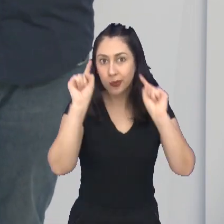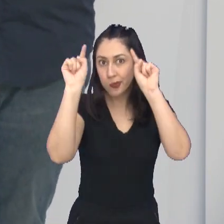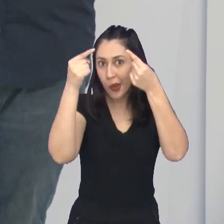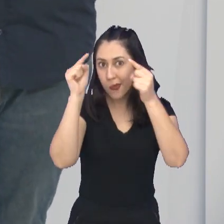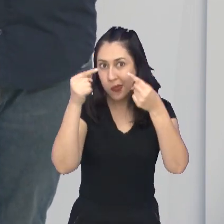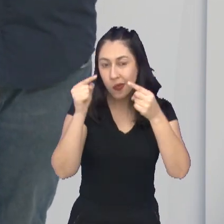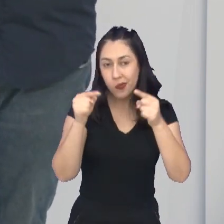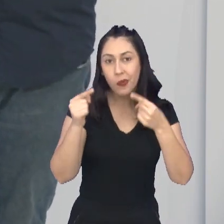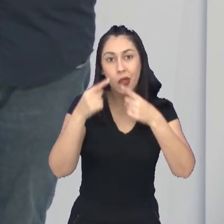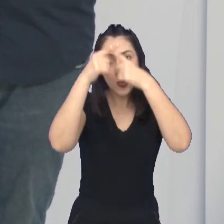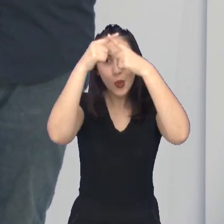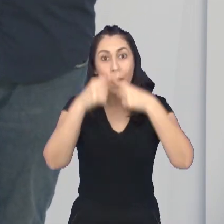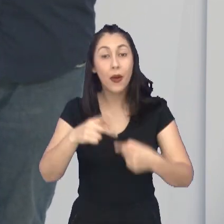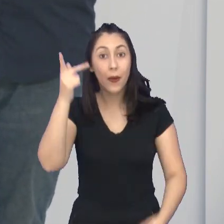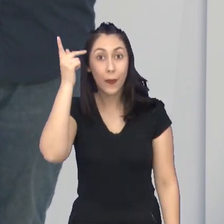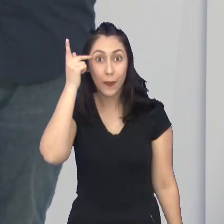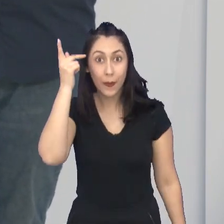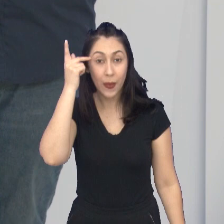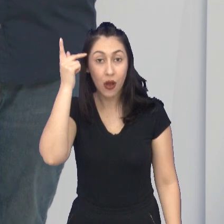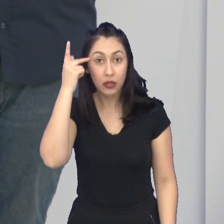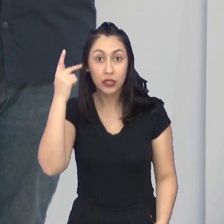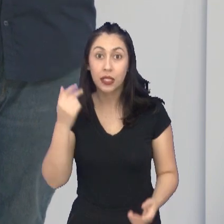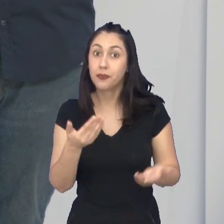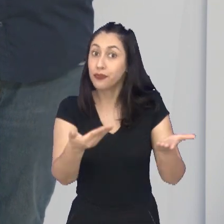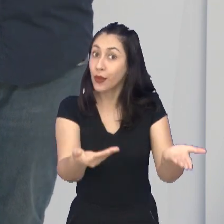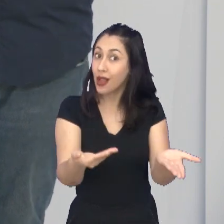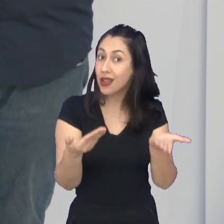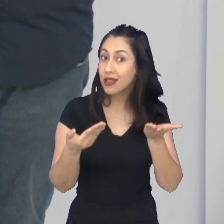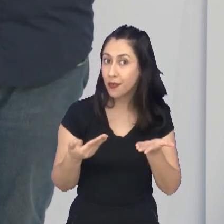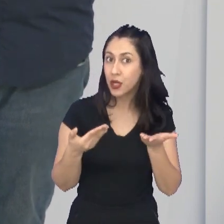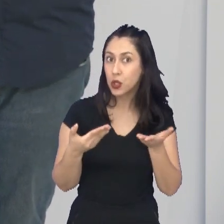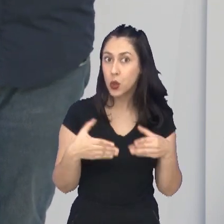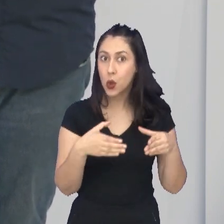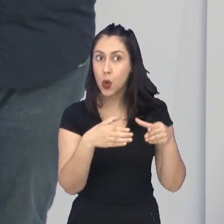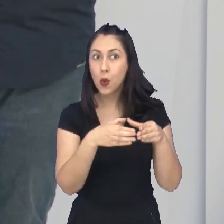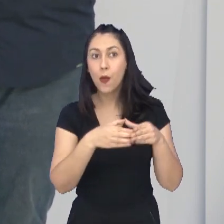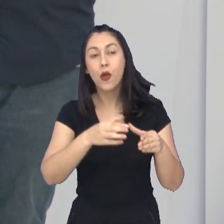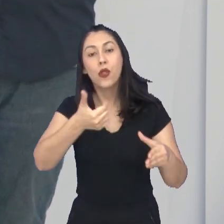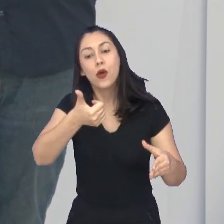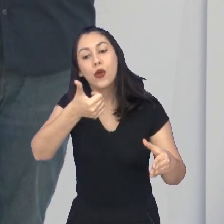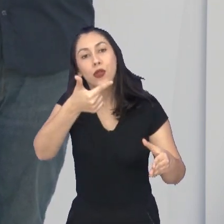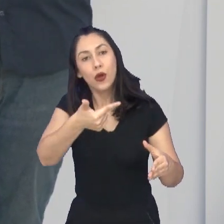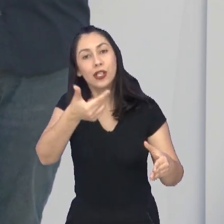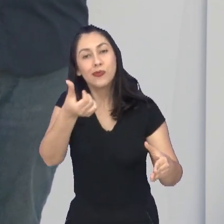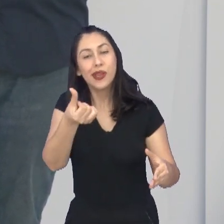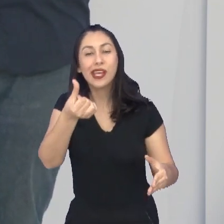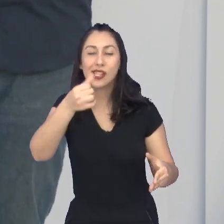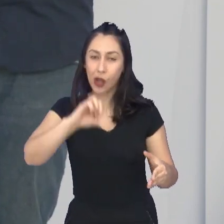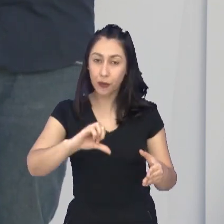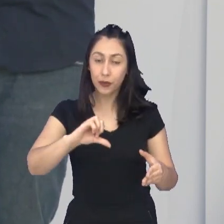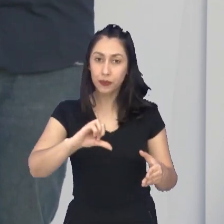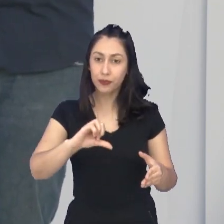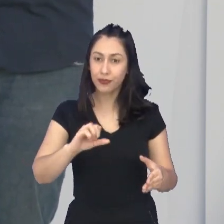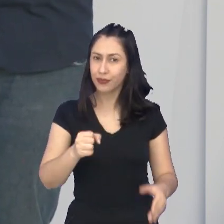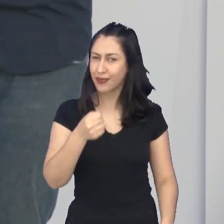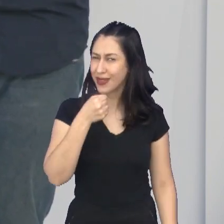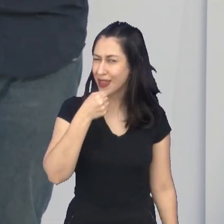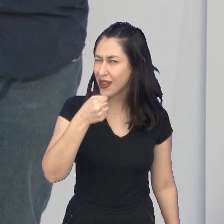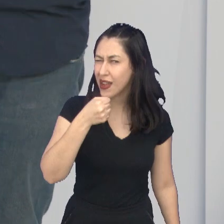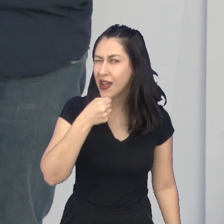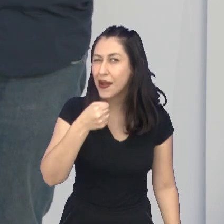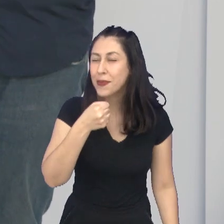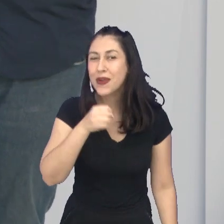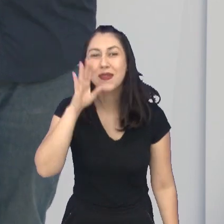classificação do Campeonato Paulista, recebendo no ginásio Lineu de Moura o Pinheiros da capital. O nosso repórter, você,